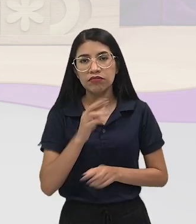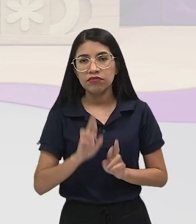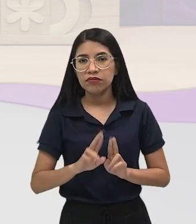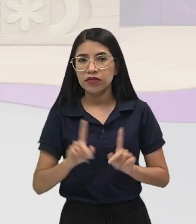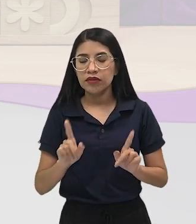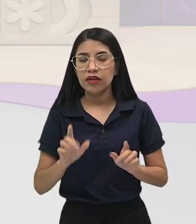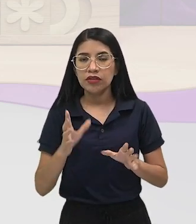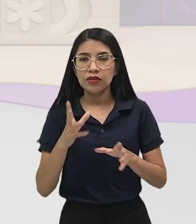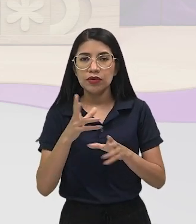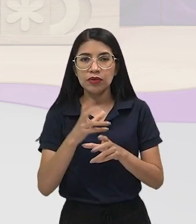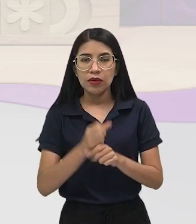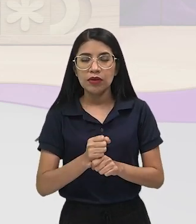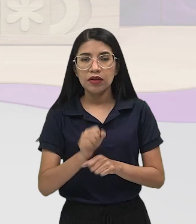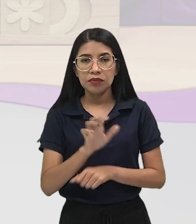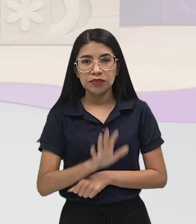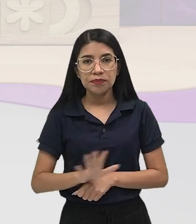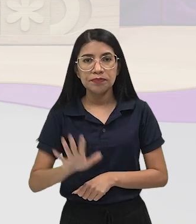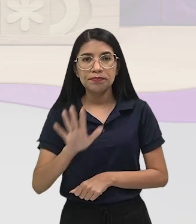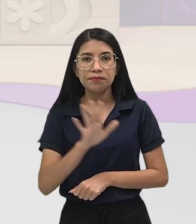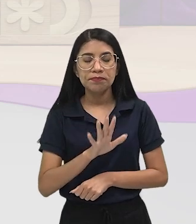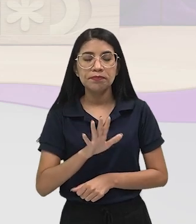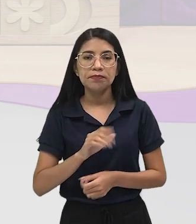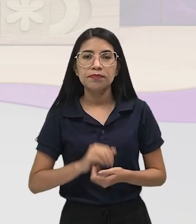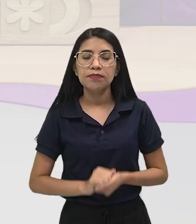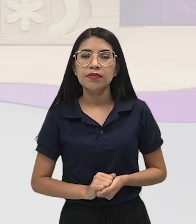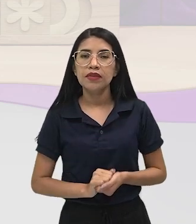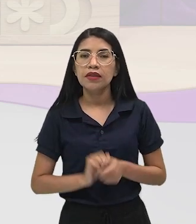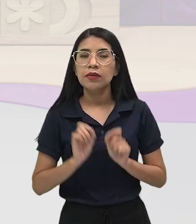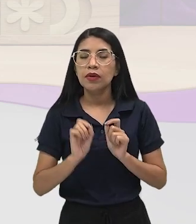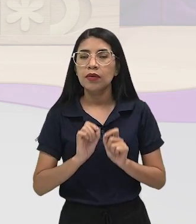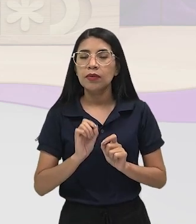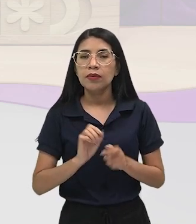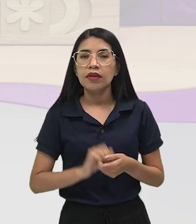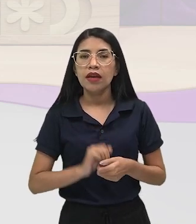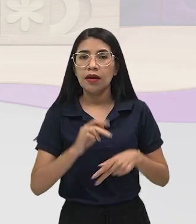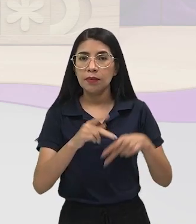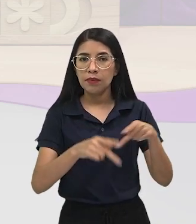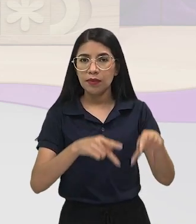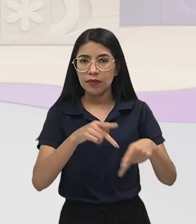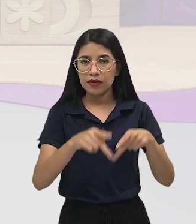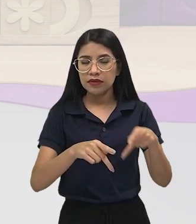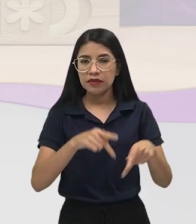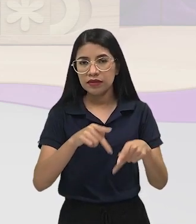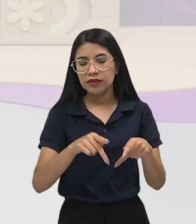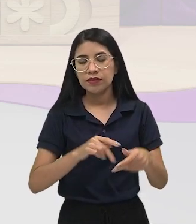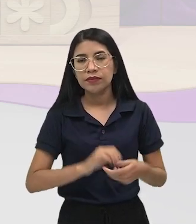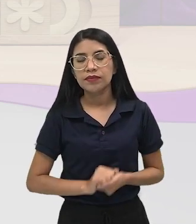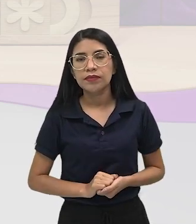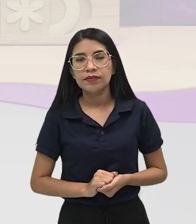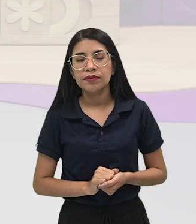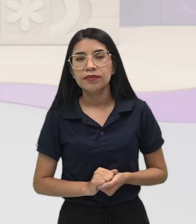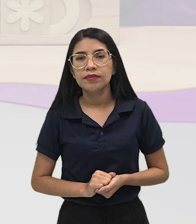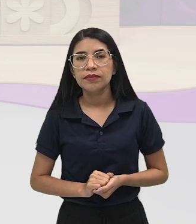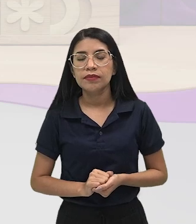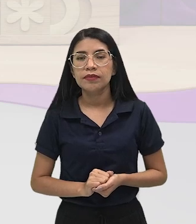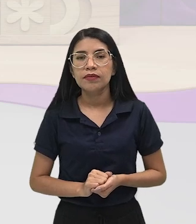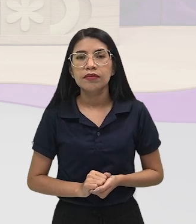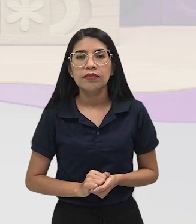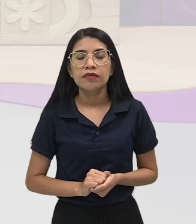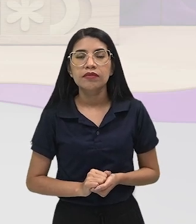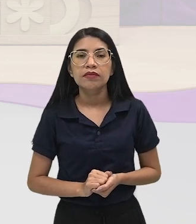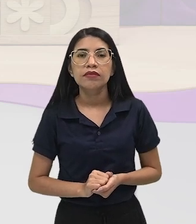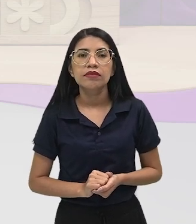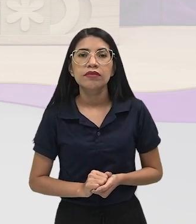feminino, total, geral, beleza? Isso nós chamamos de população. Agora, veja bem, então,